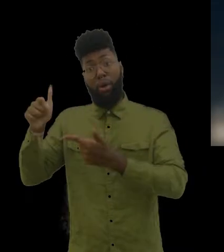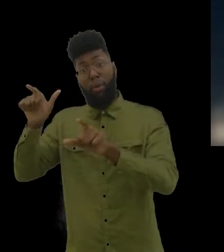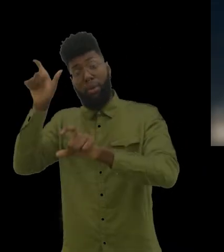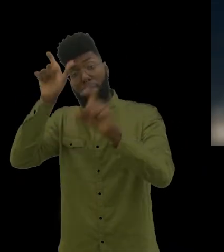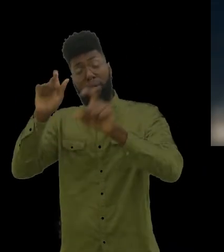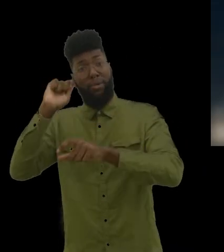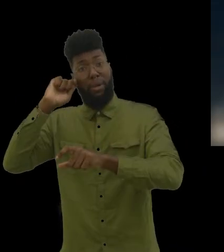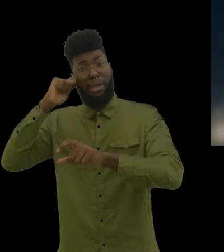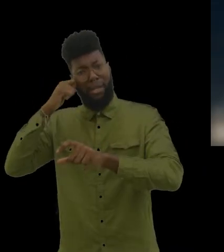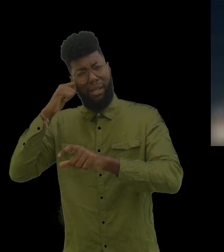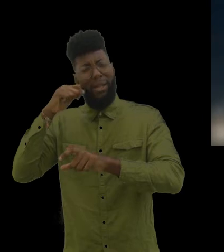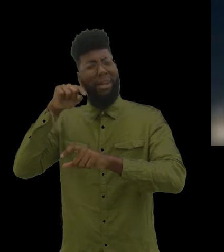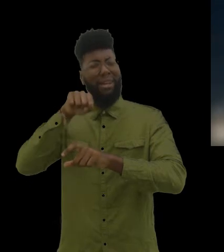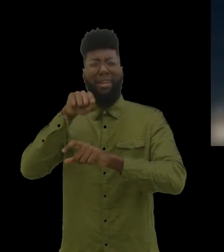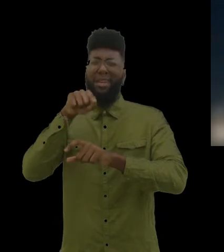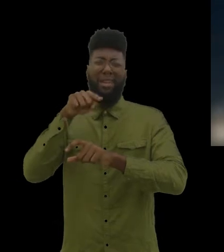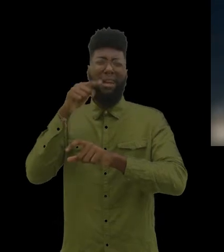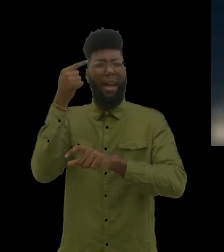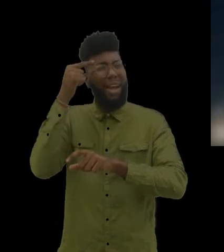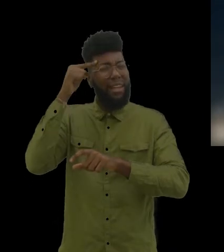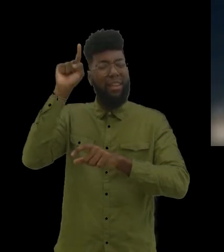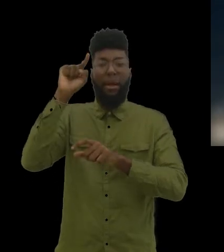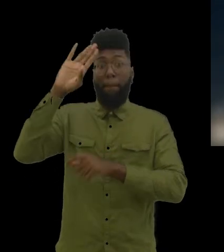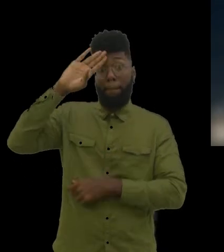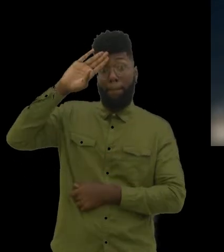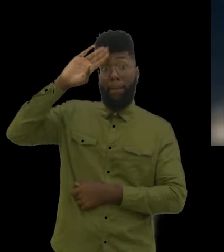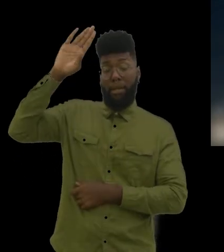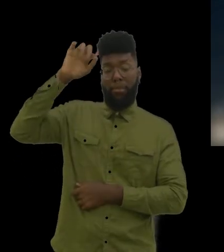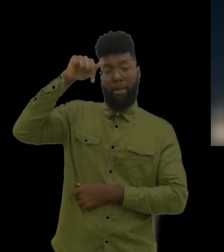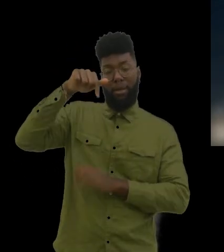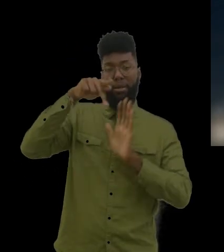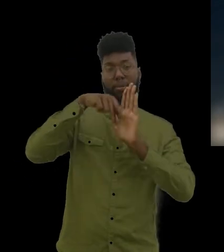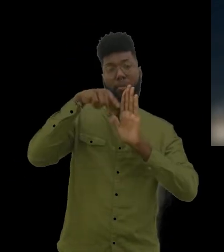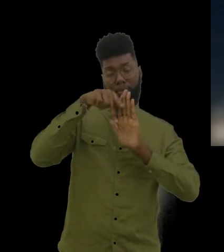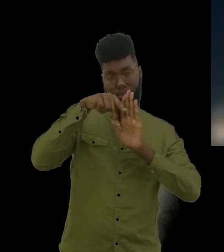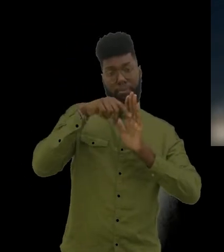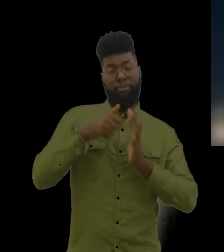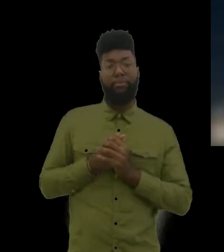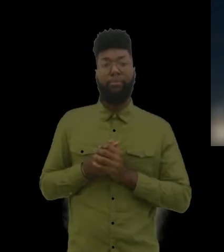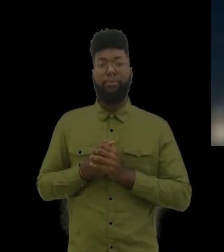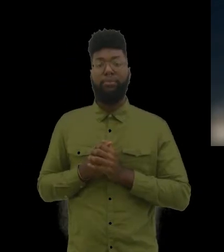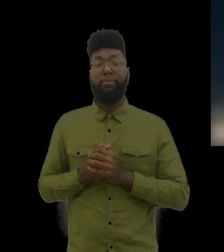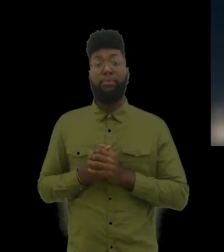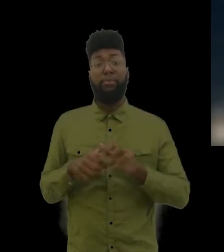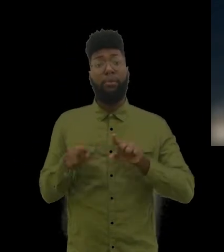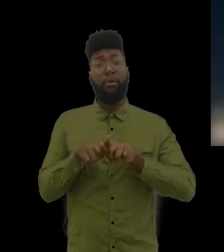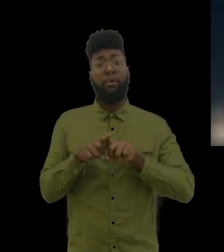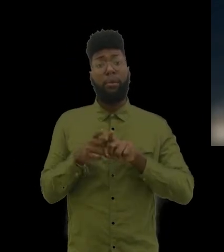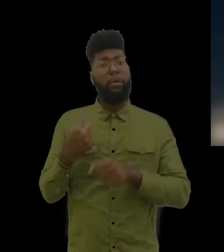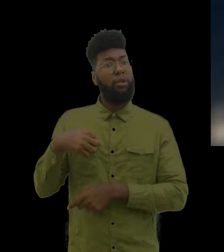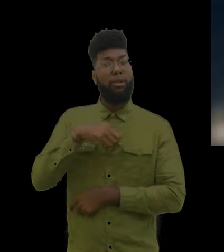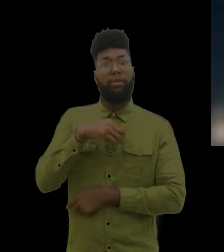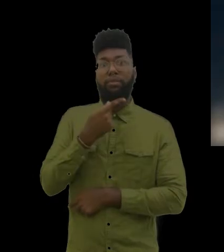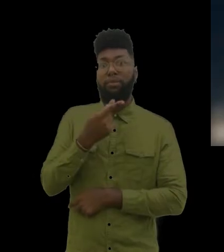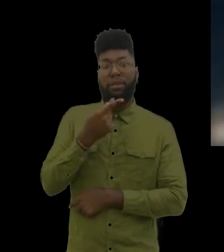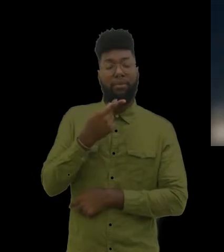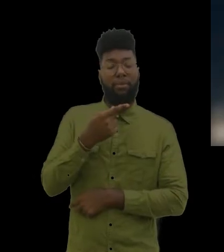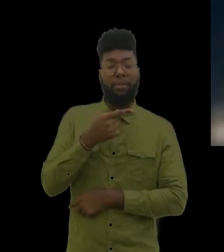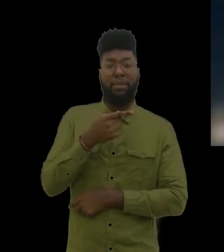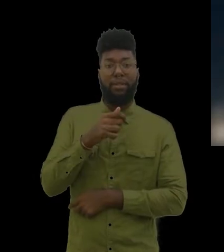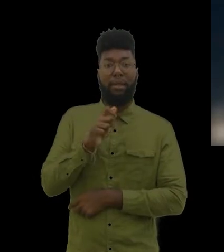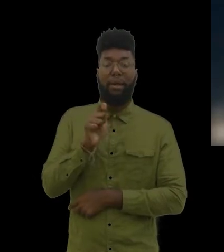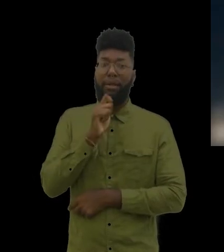que essa é a maior ideia do Aruanda. Aliás, né, nós não falamos, né, mas o nome do programa vai ser